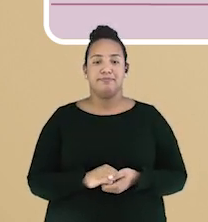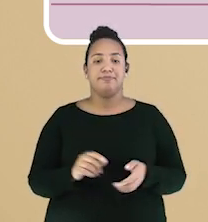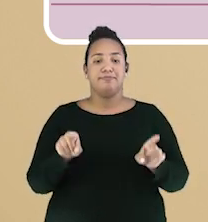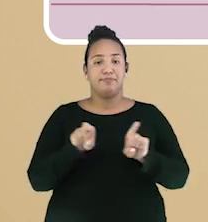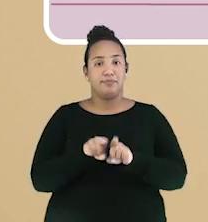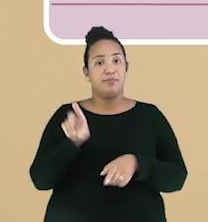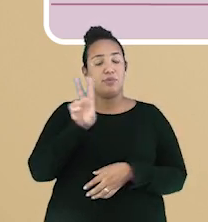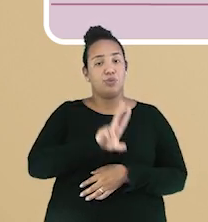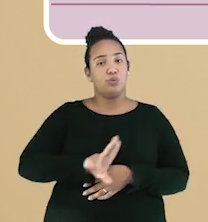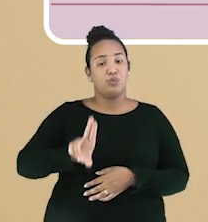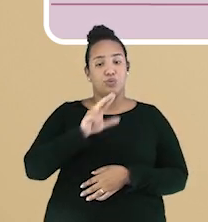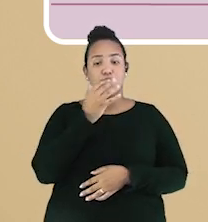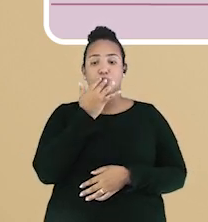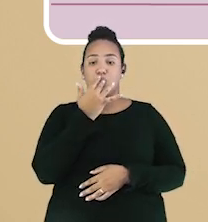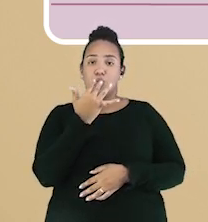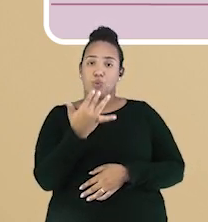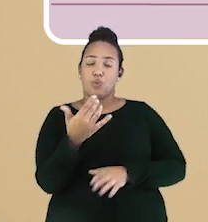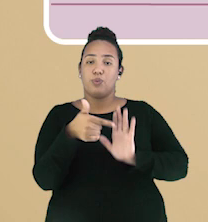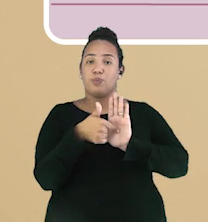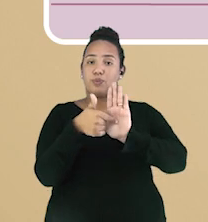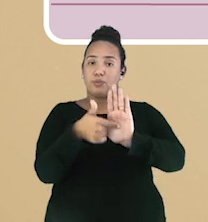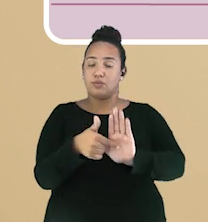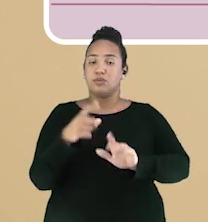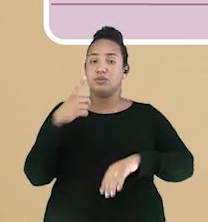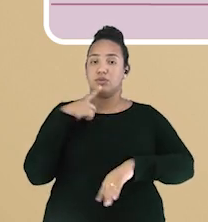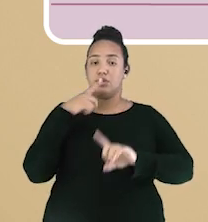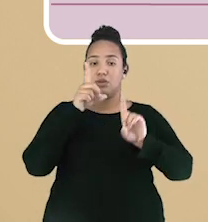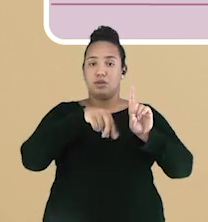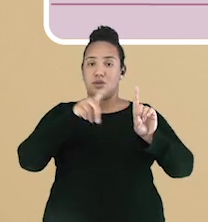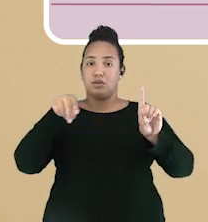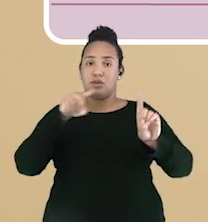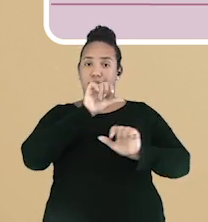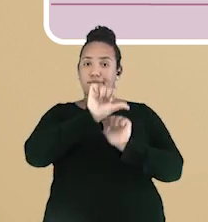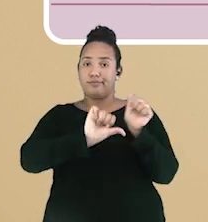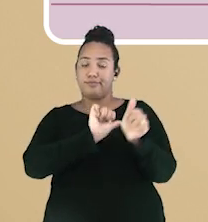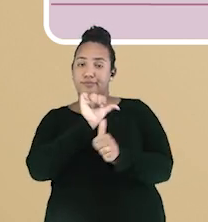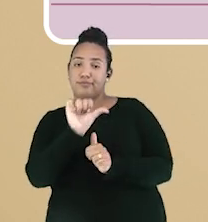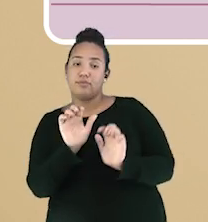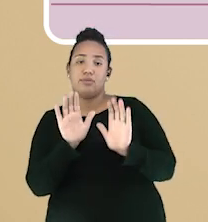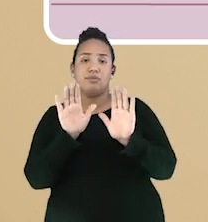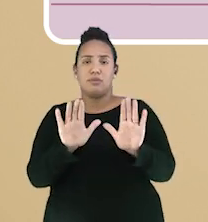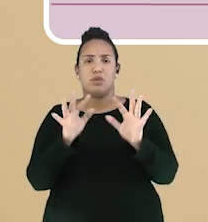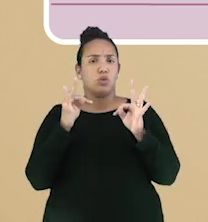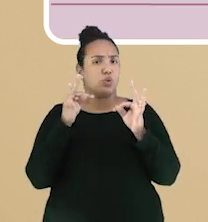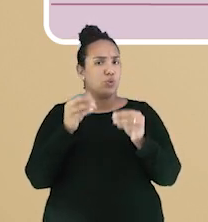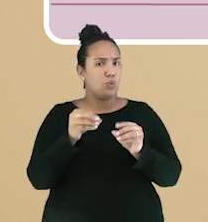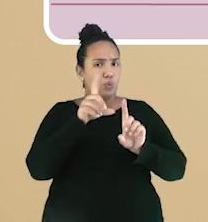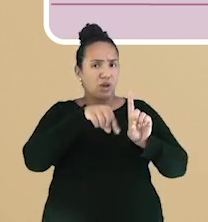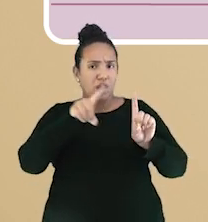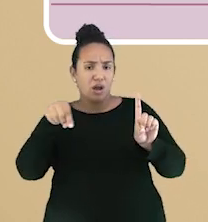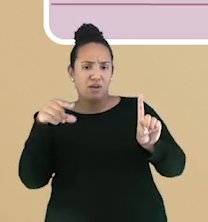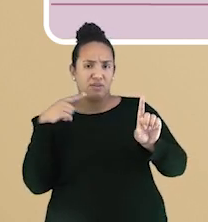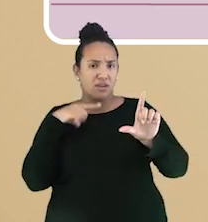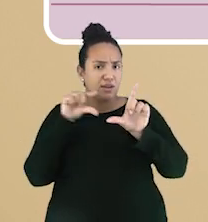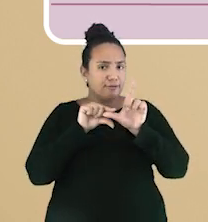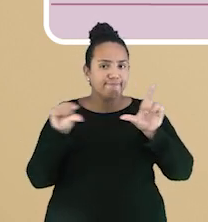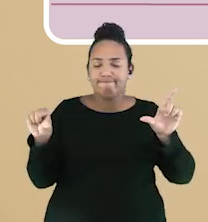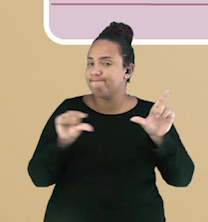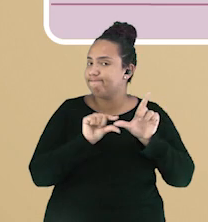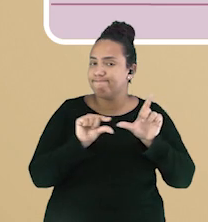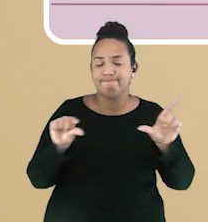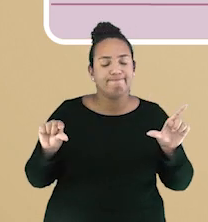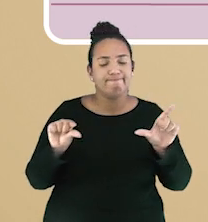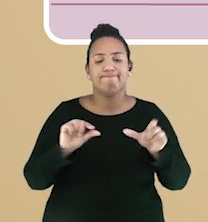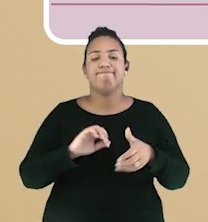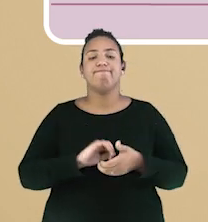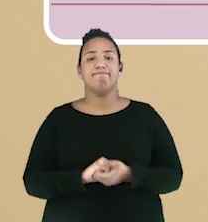cores para diferenciar as variáveis do gráfico. Porém, nem todo gráfico vem acompanhado de legenda. A